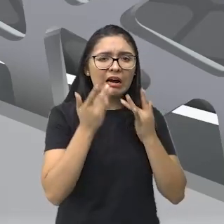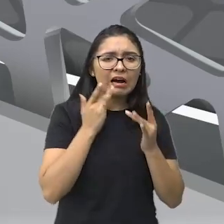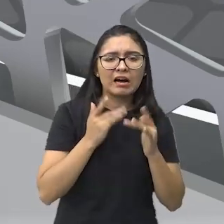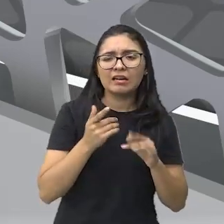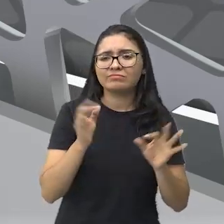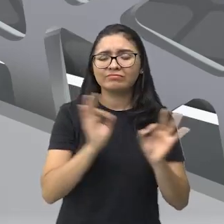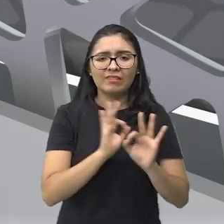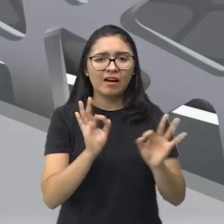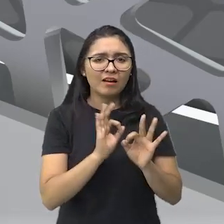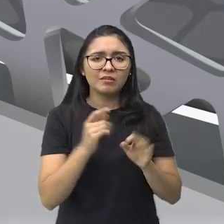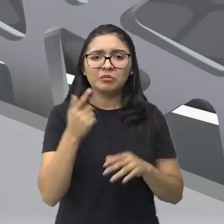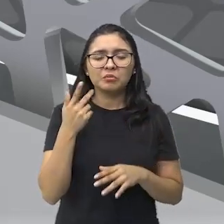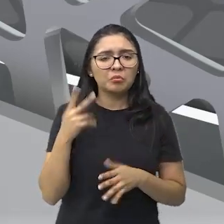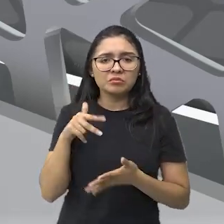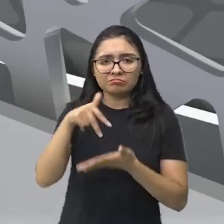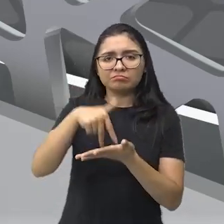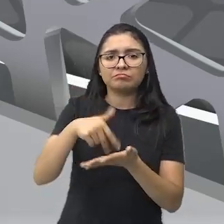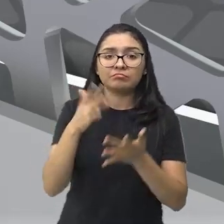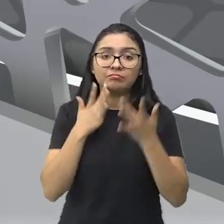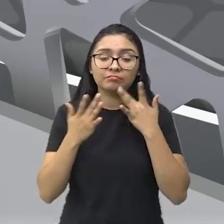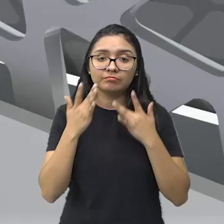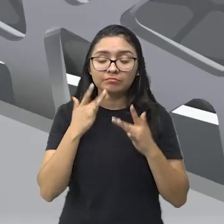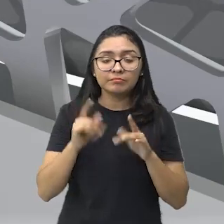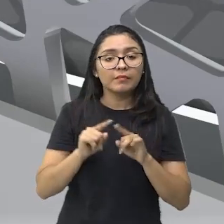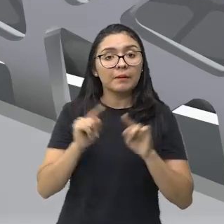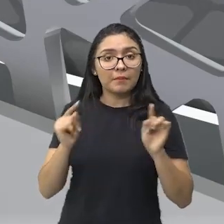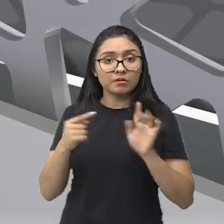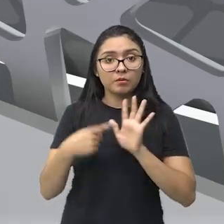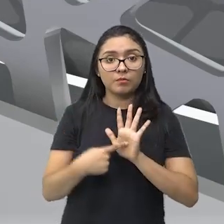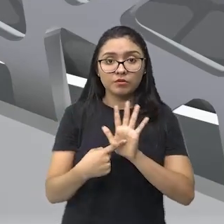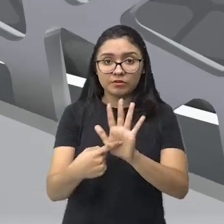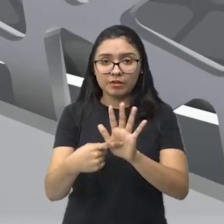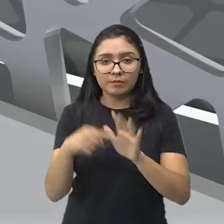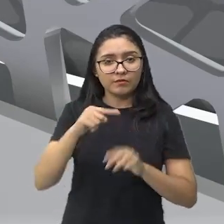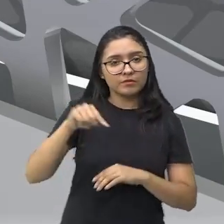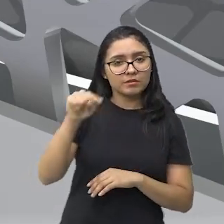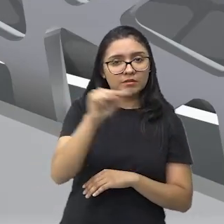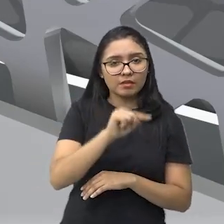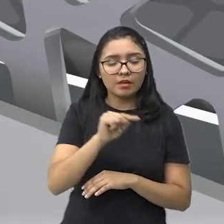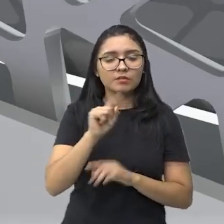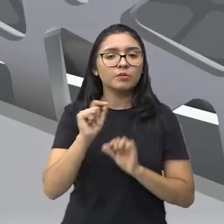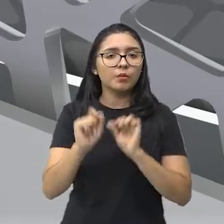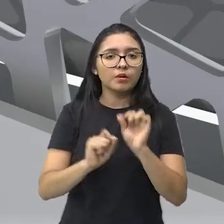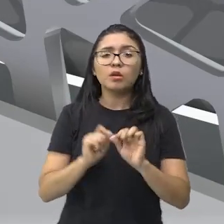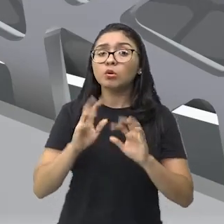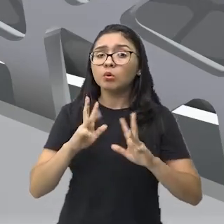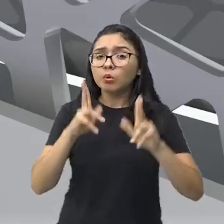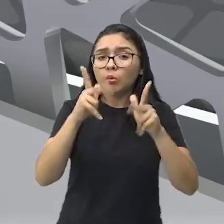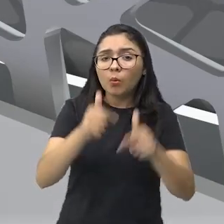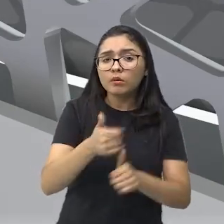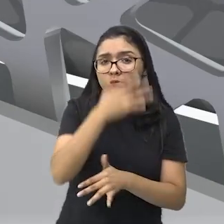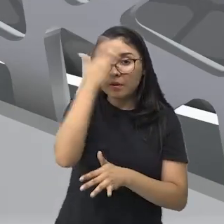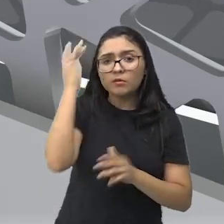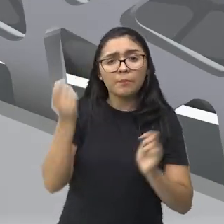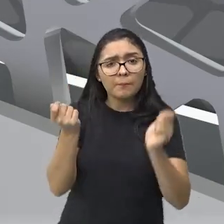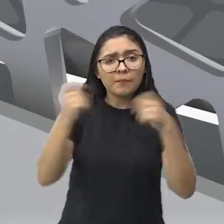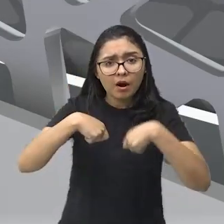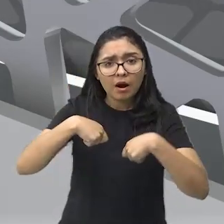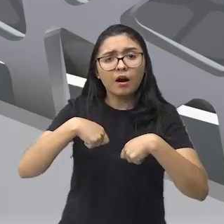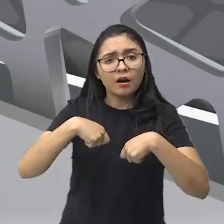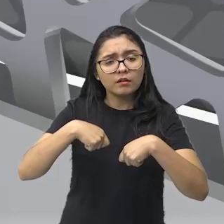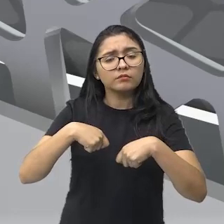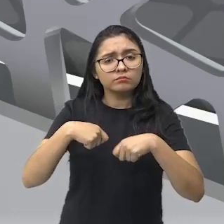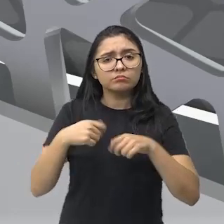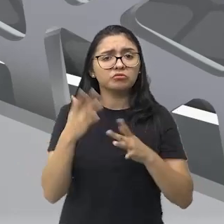eu não consigo encenar. E eu mostrei para vocês, dentro da nossa atividade, todo mundo pode fazer, todo